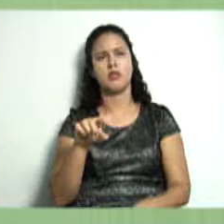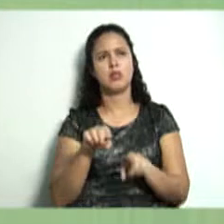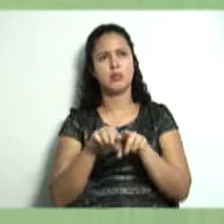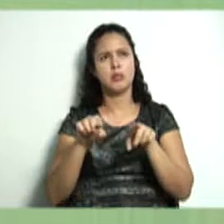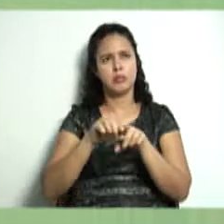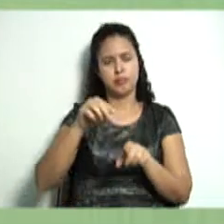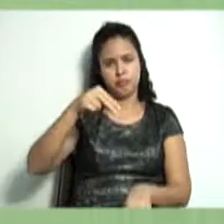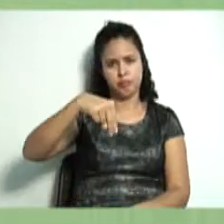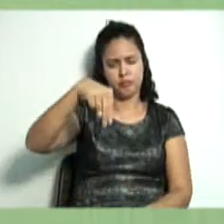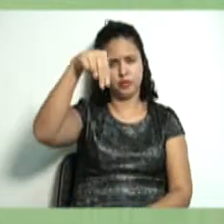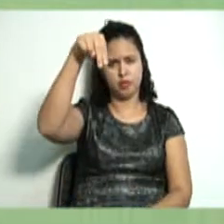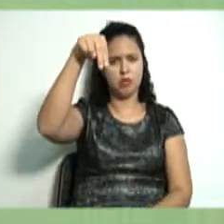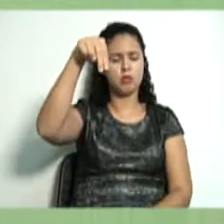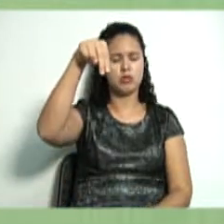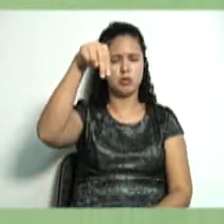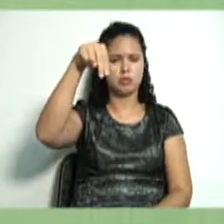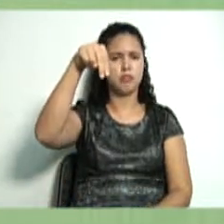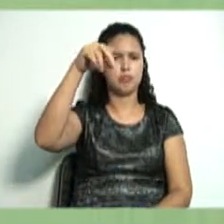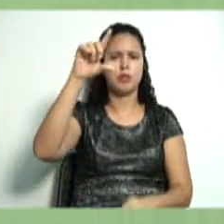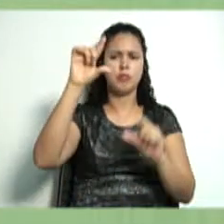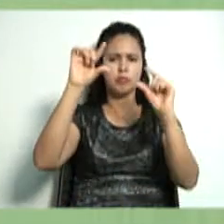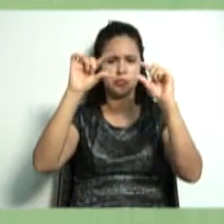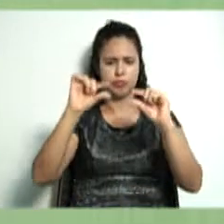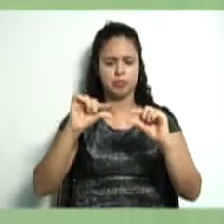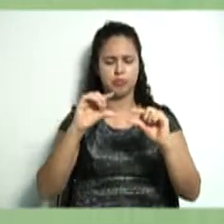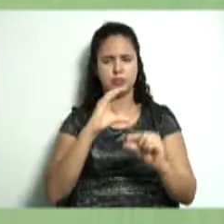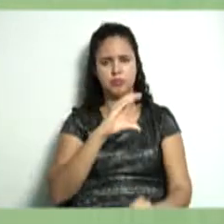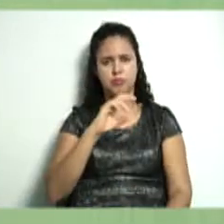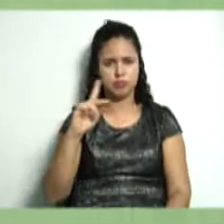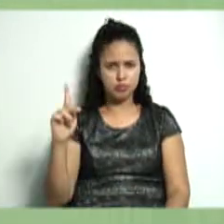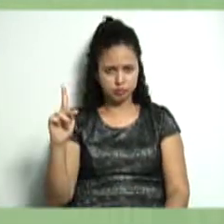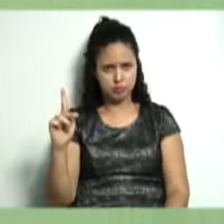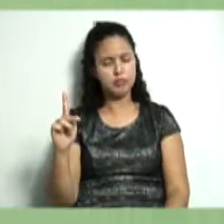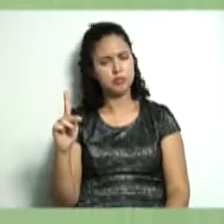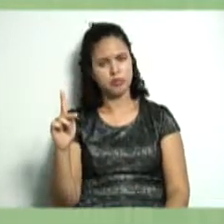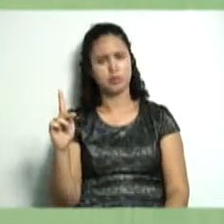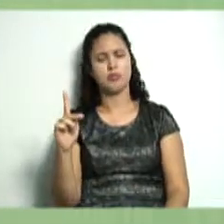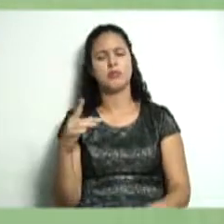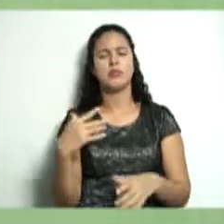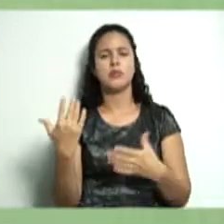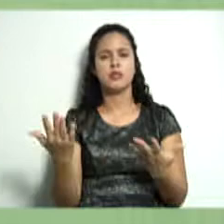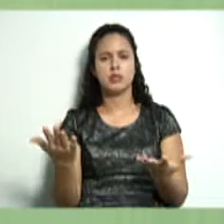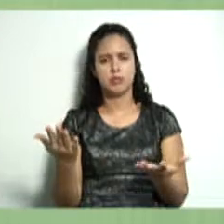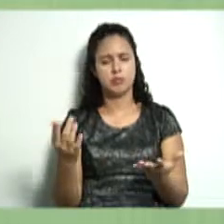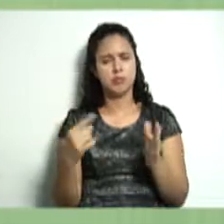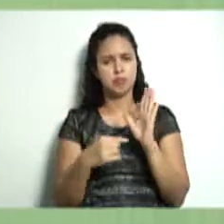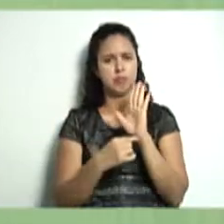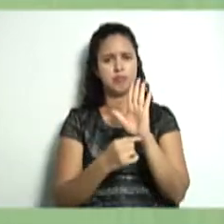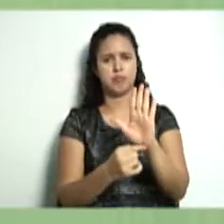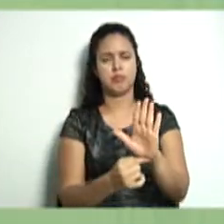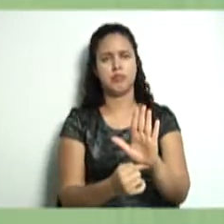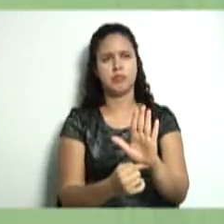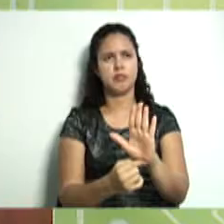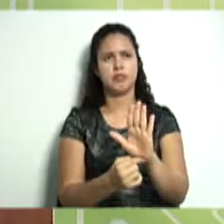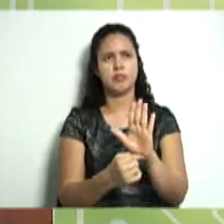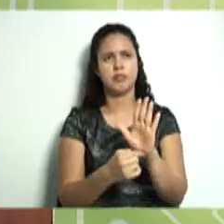norte, que a gente vê um número mais baixo, talvez, de cooperativas. Mas vejam que já é um